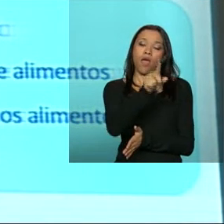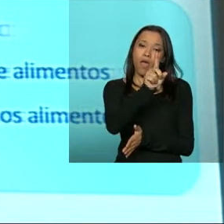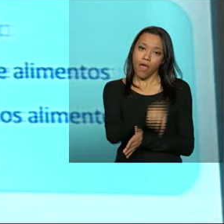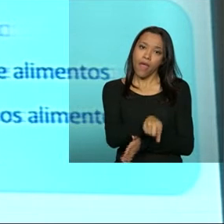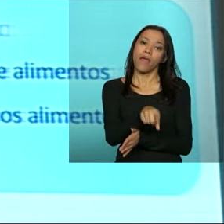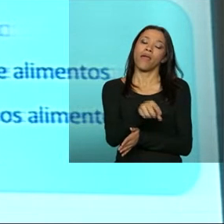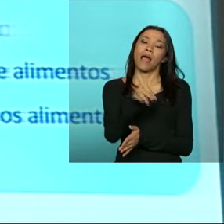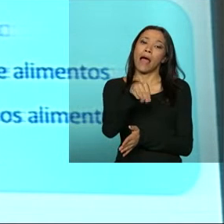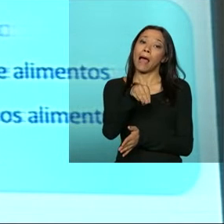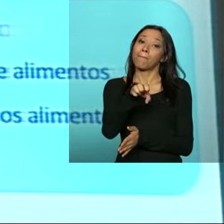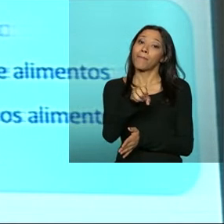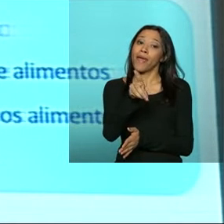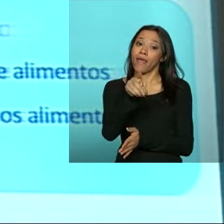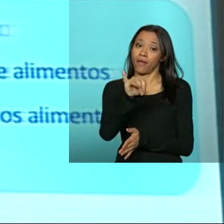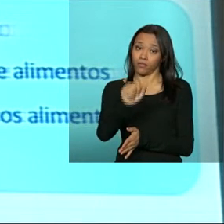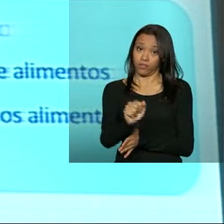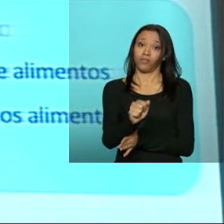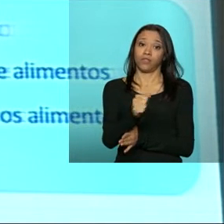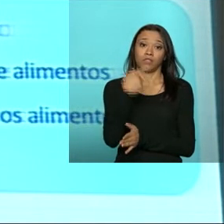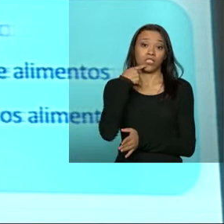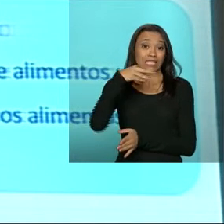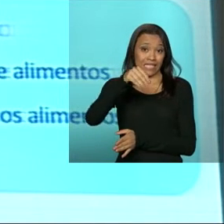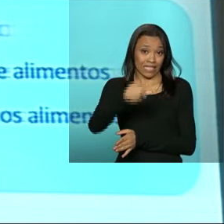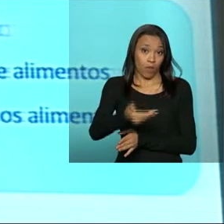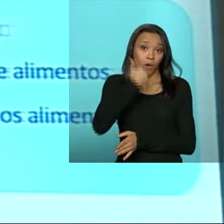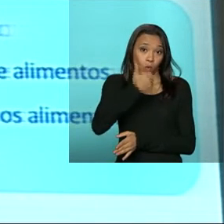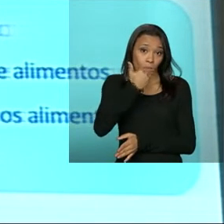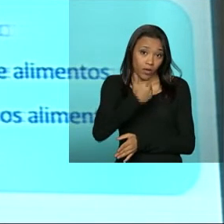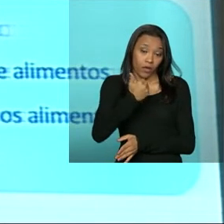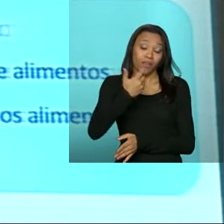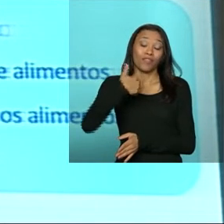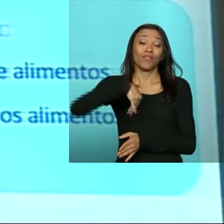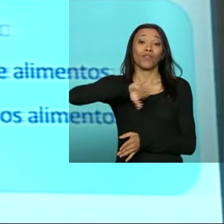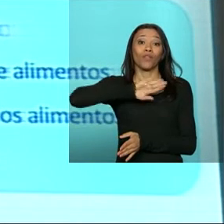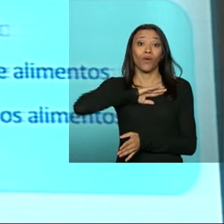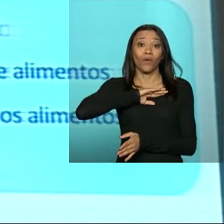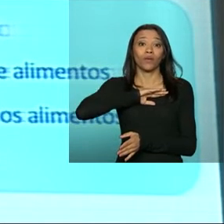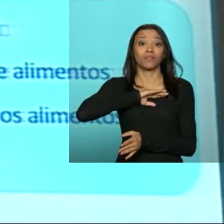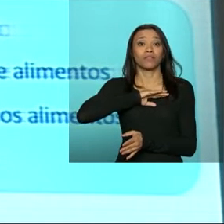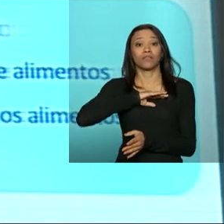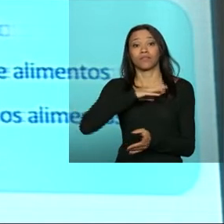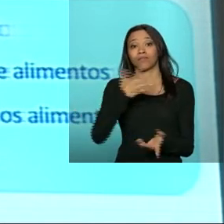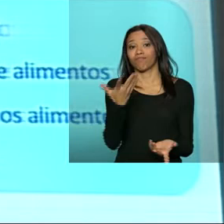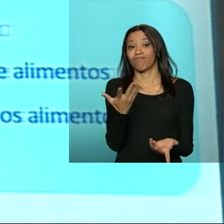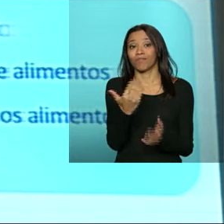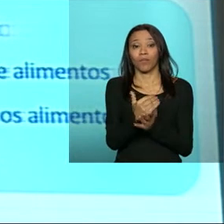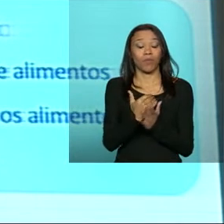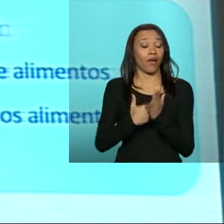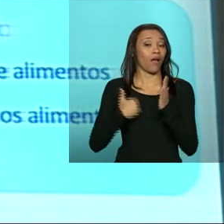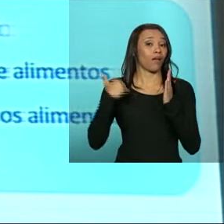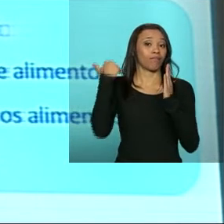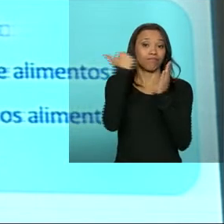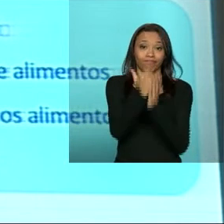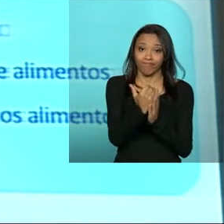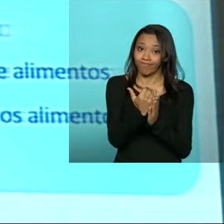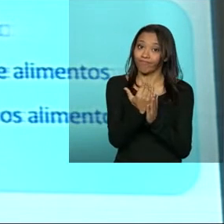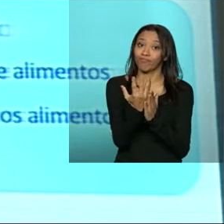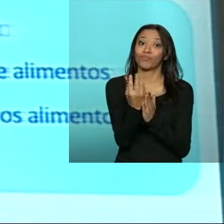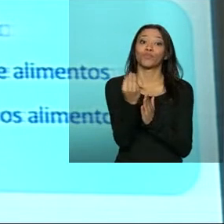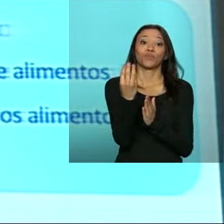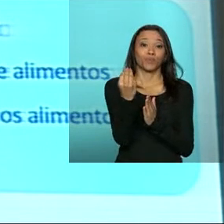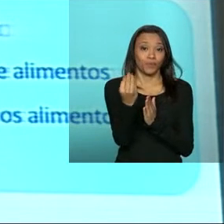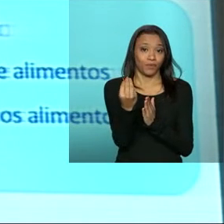né? Onde nós, então, estamos 2,5 vezes além, né, do que nós deveríamos